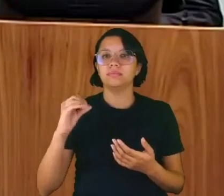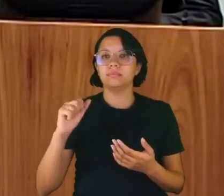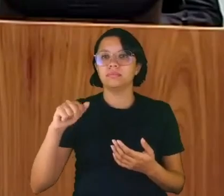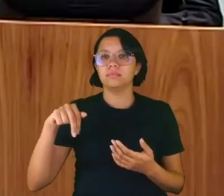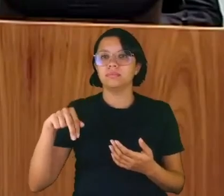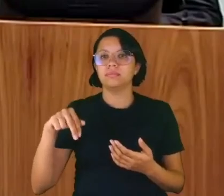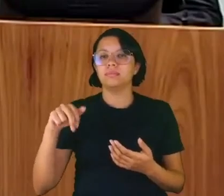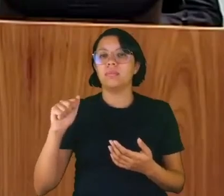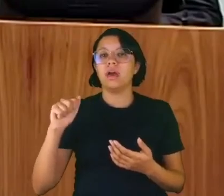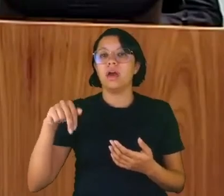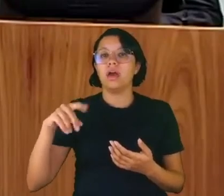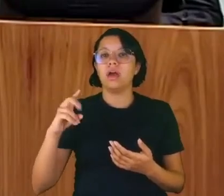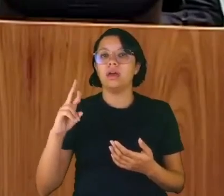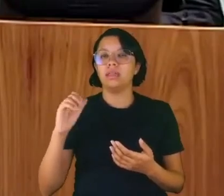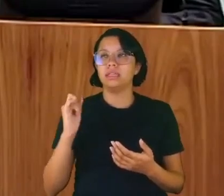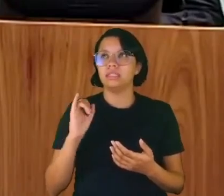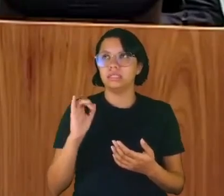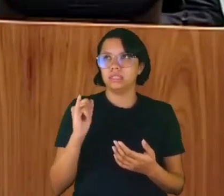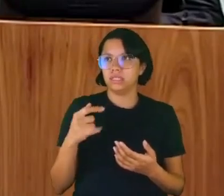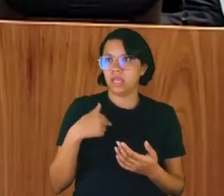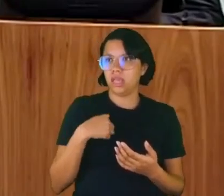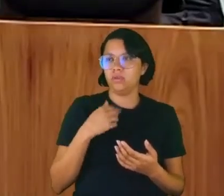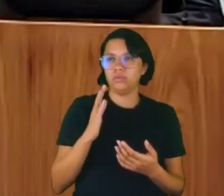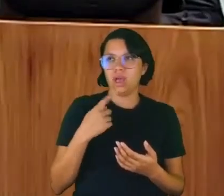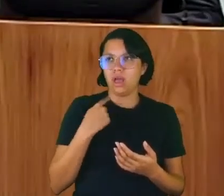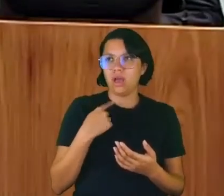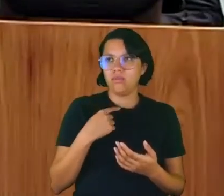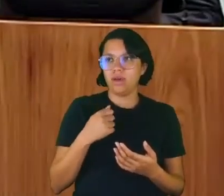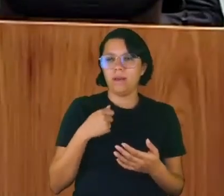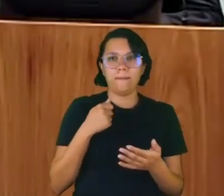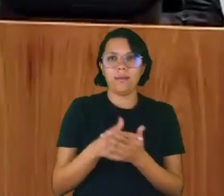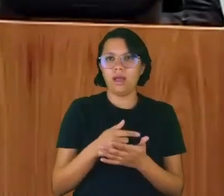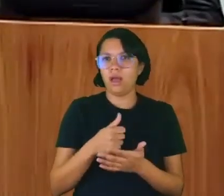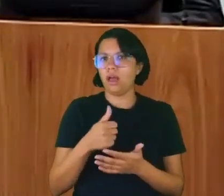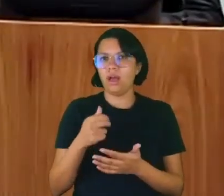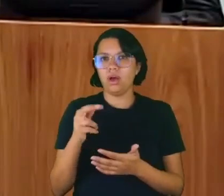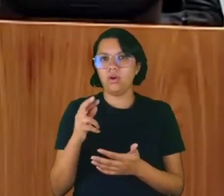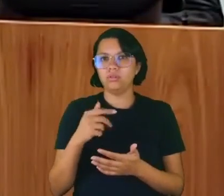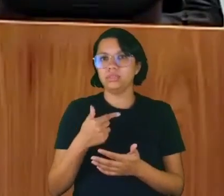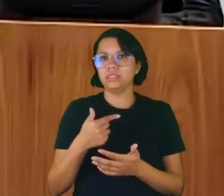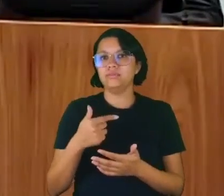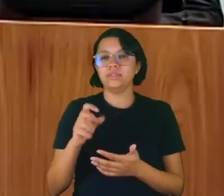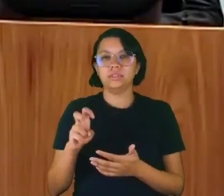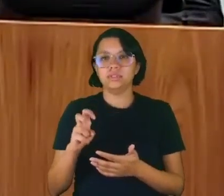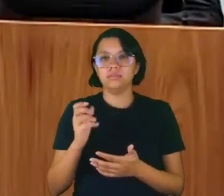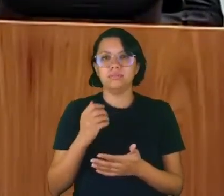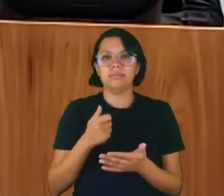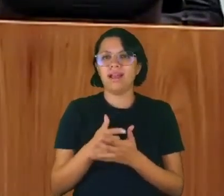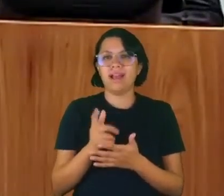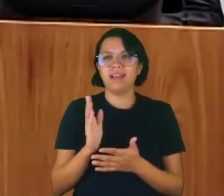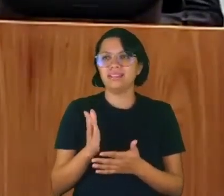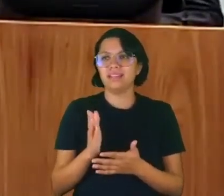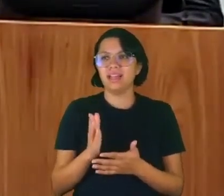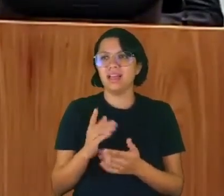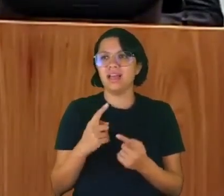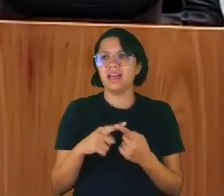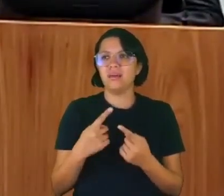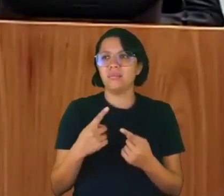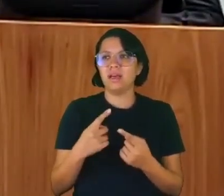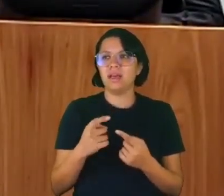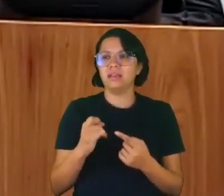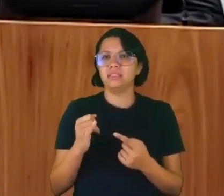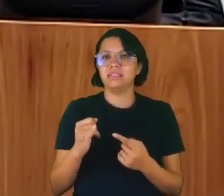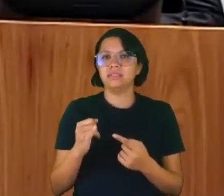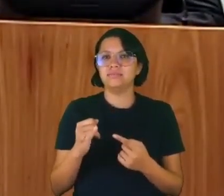Eu, se fosse advogado, eu já pagava esses R$11. Era R$11,25, eu lembro desse valor. Pagaria logo isso, mas se não vai ao Superior